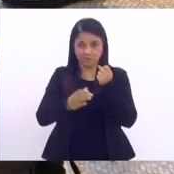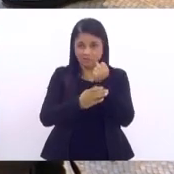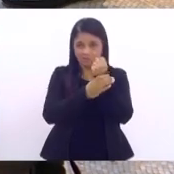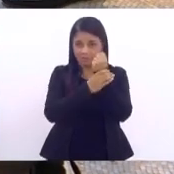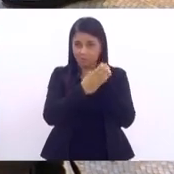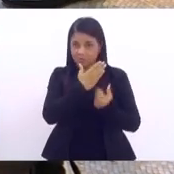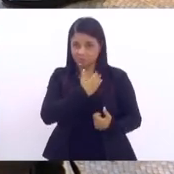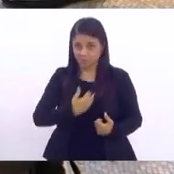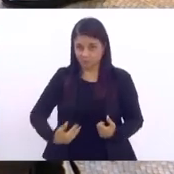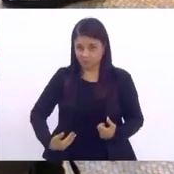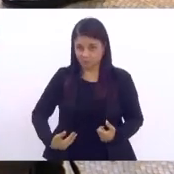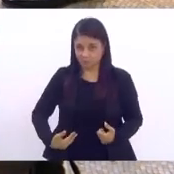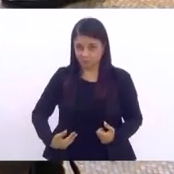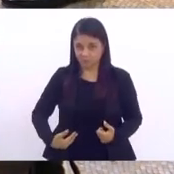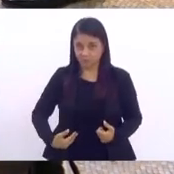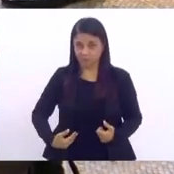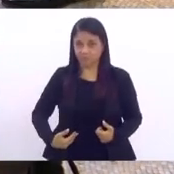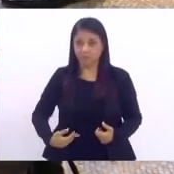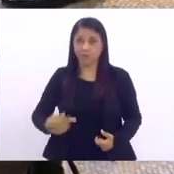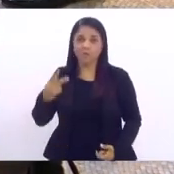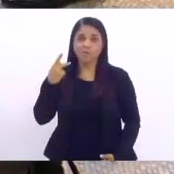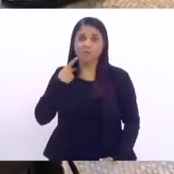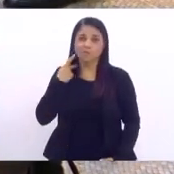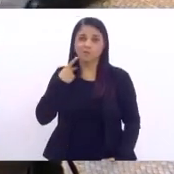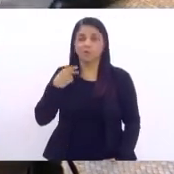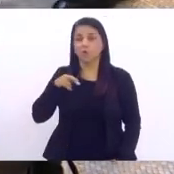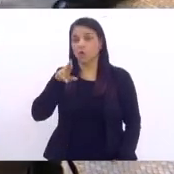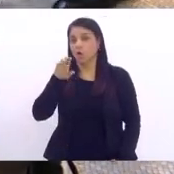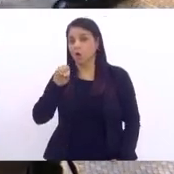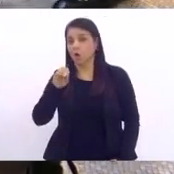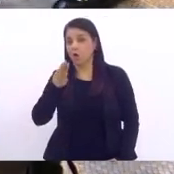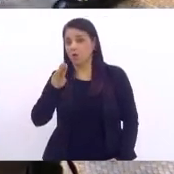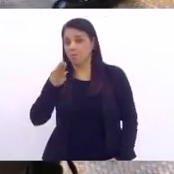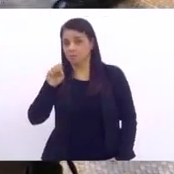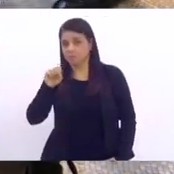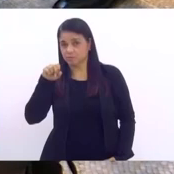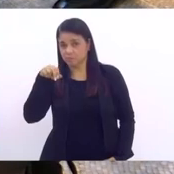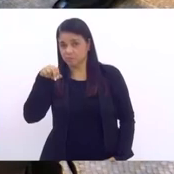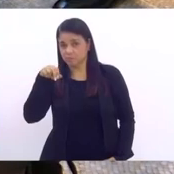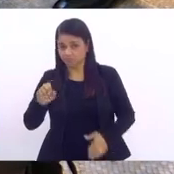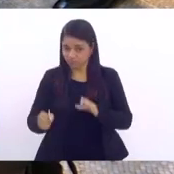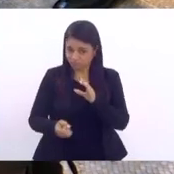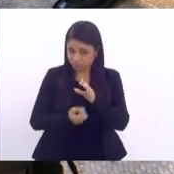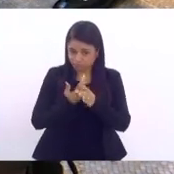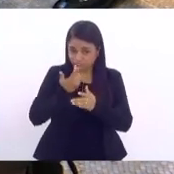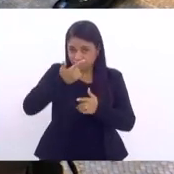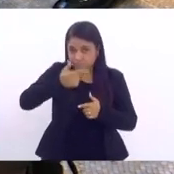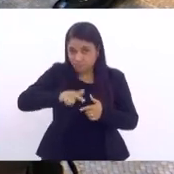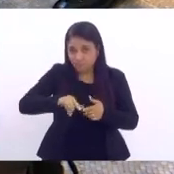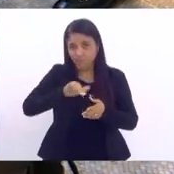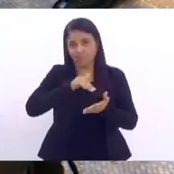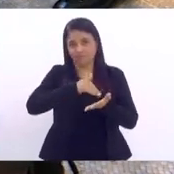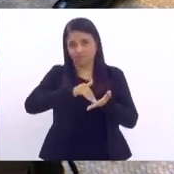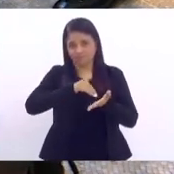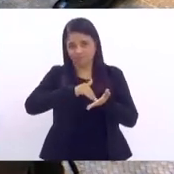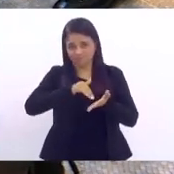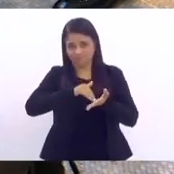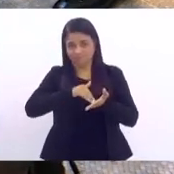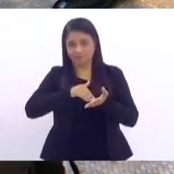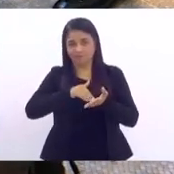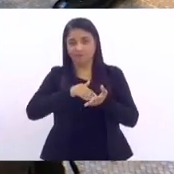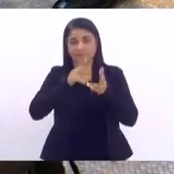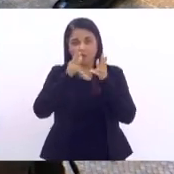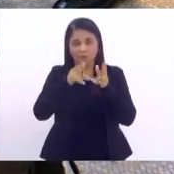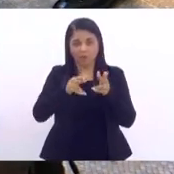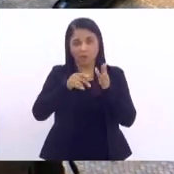procurador Dr. Robson, fosse recriada nos moldes da antiga SESEG,